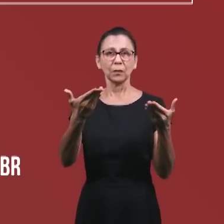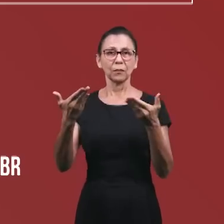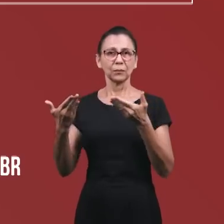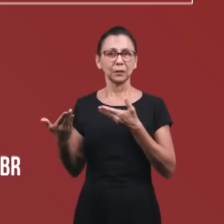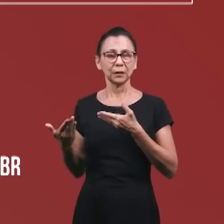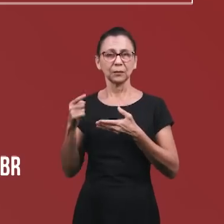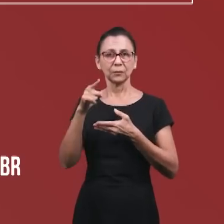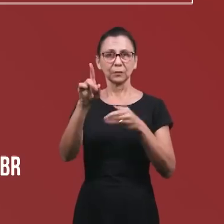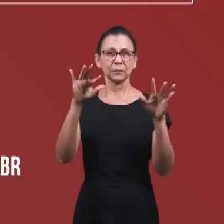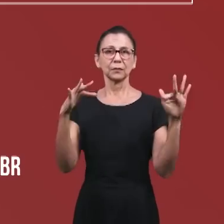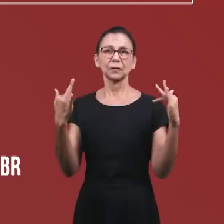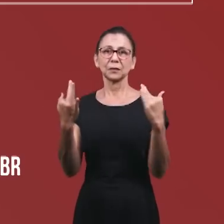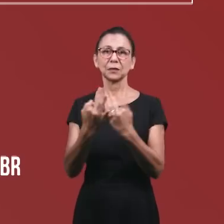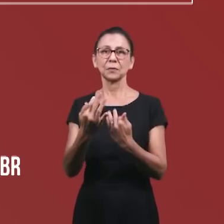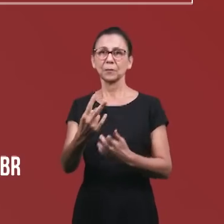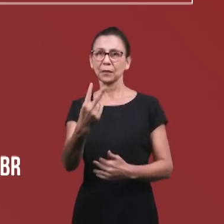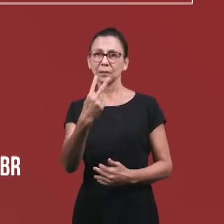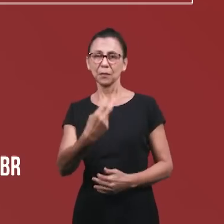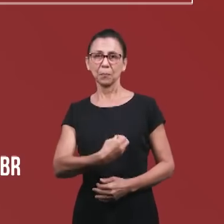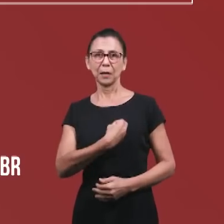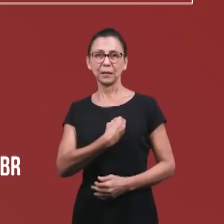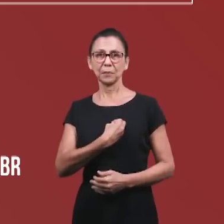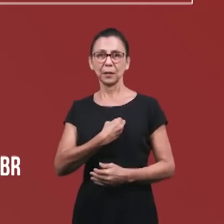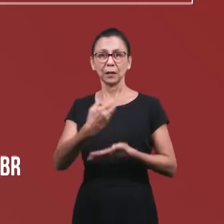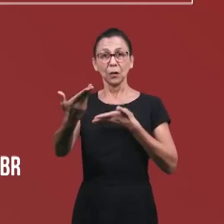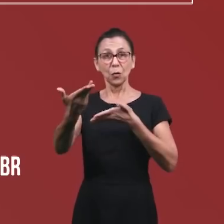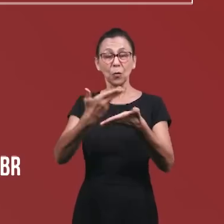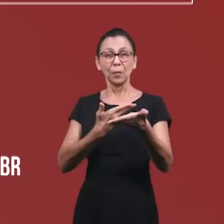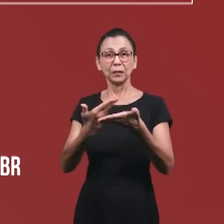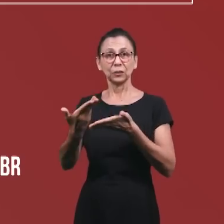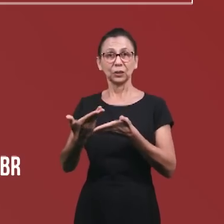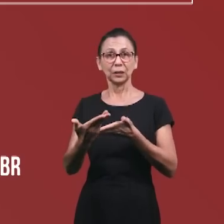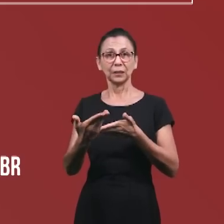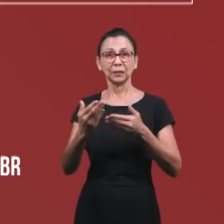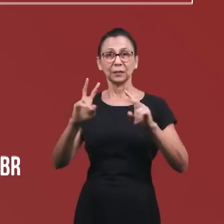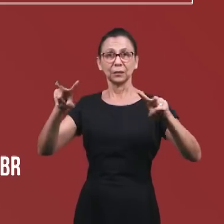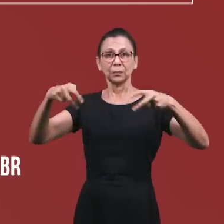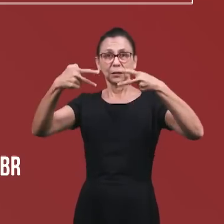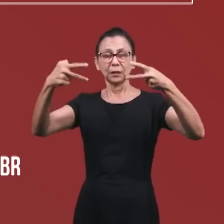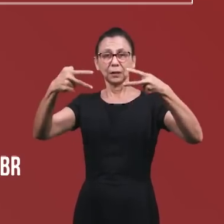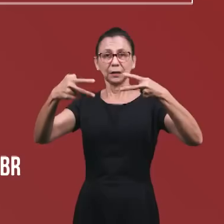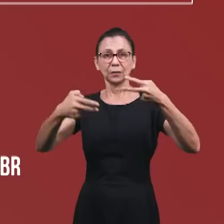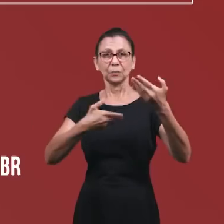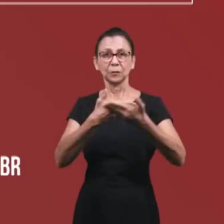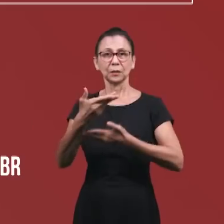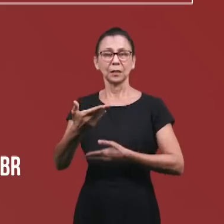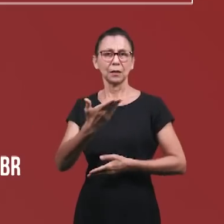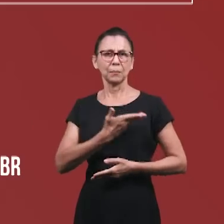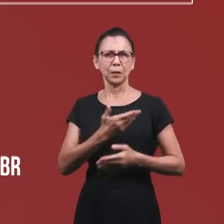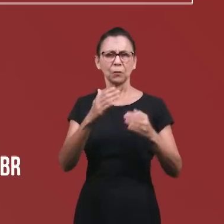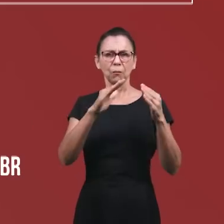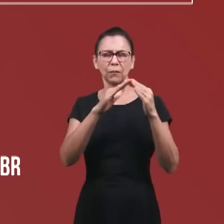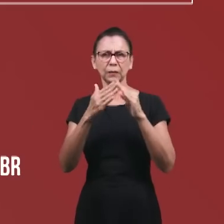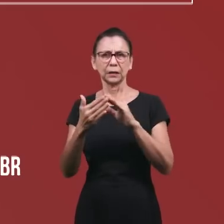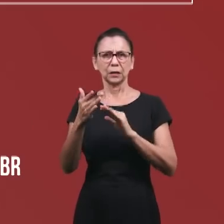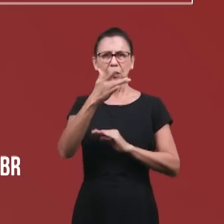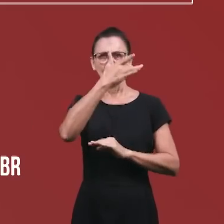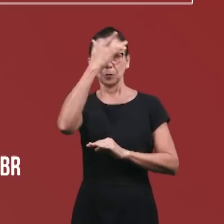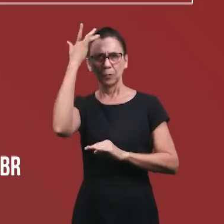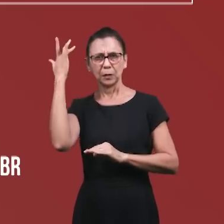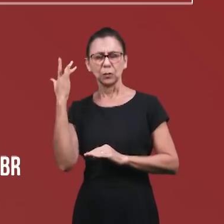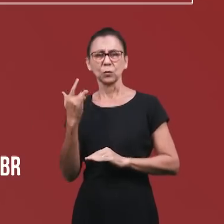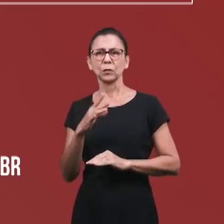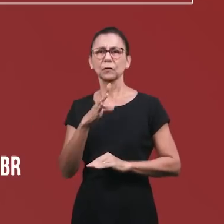por esse canal. Convidamos você e sua família para participarem. Compartilhe esse link, passe para amigos,